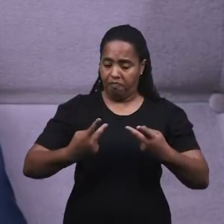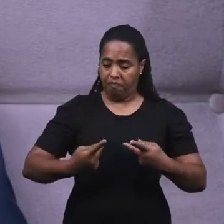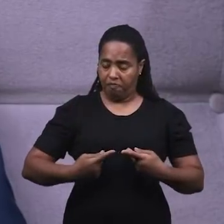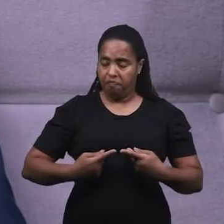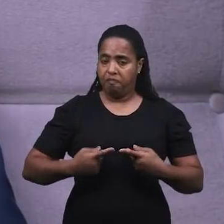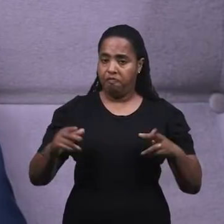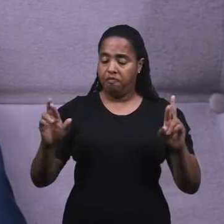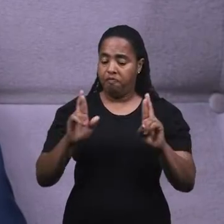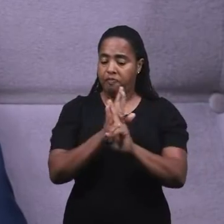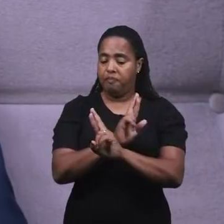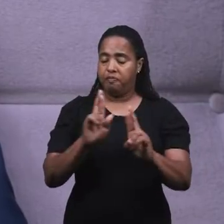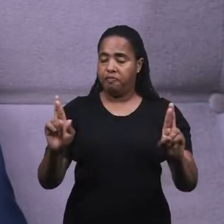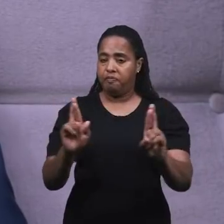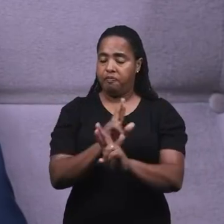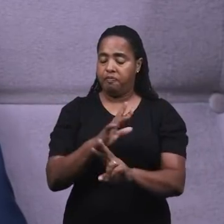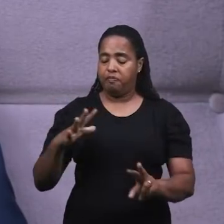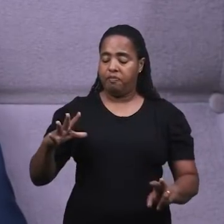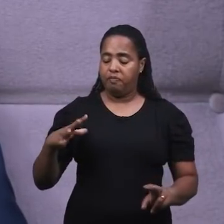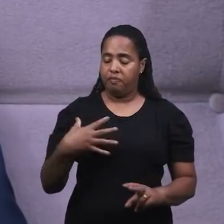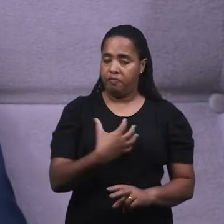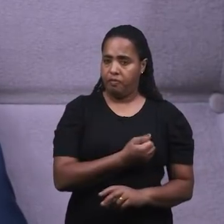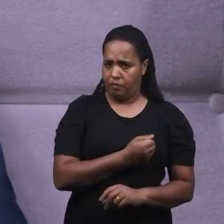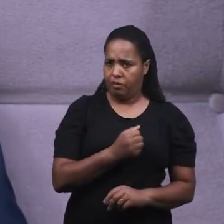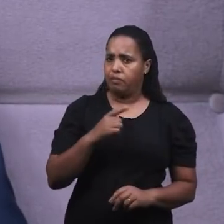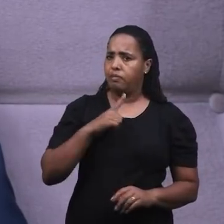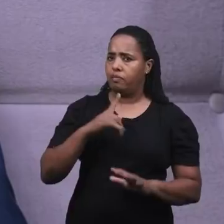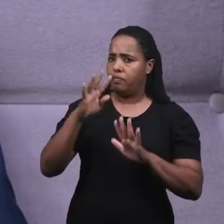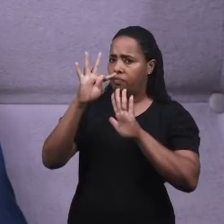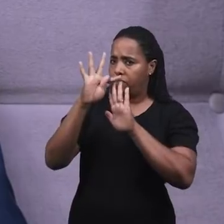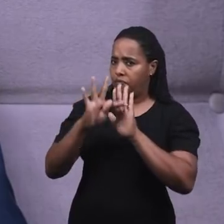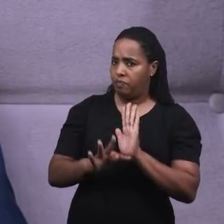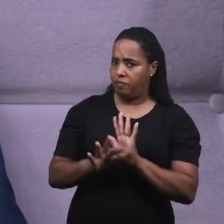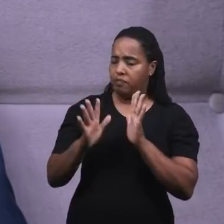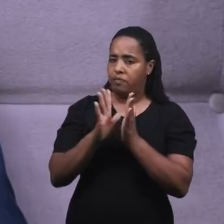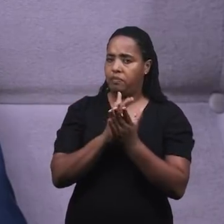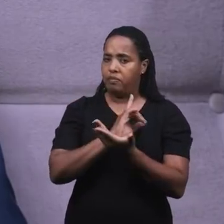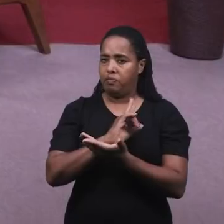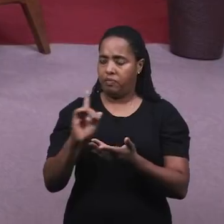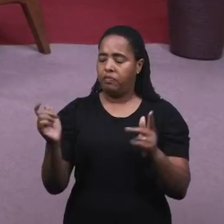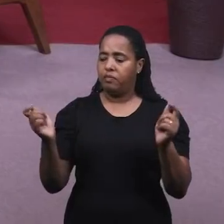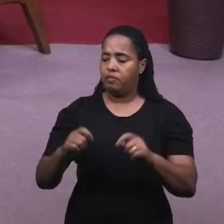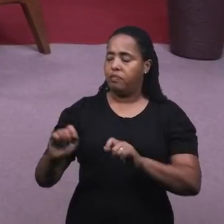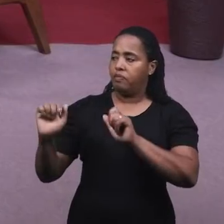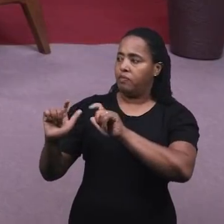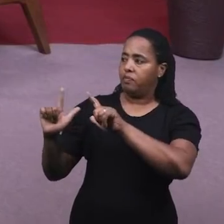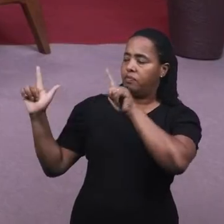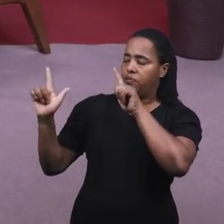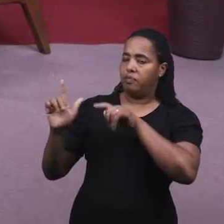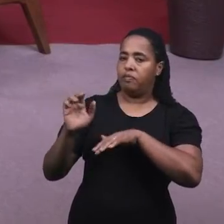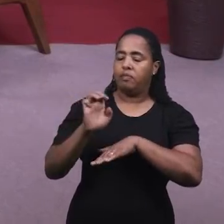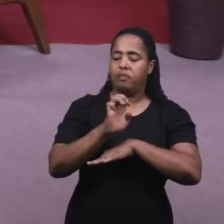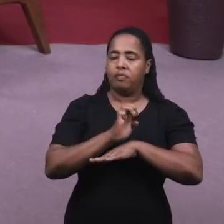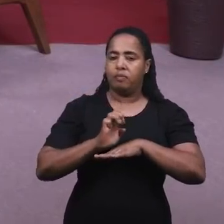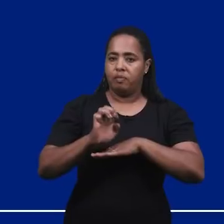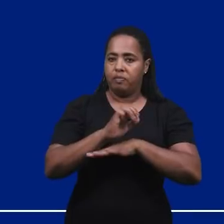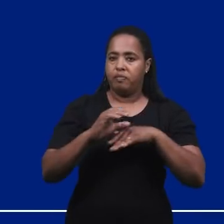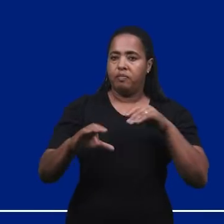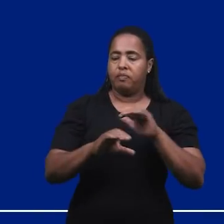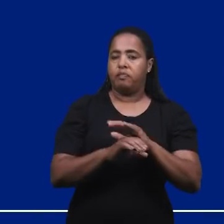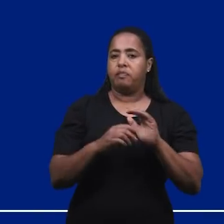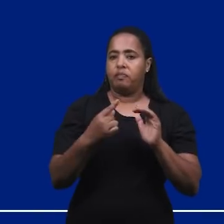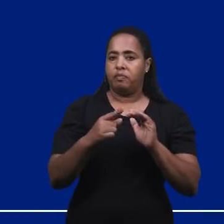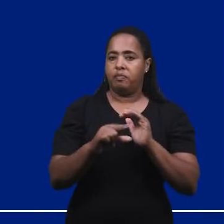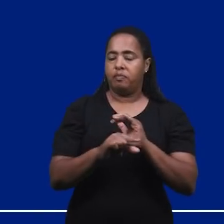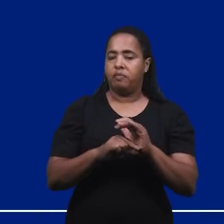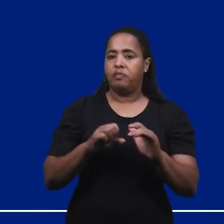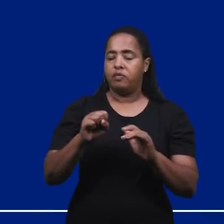a salvação. Até um texto da palavra, né, que nós poderíamos colocar. Vamos Josias. pedir, Efésios 2:8. Isso. Porque pela